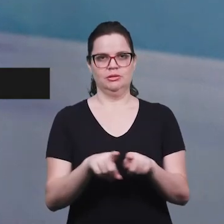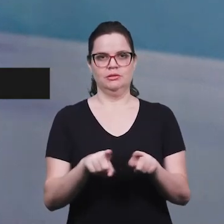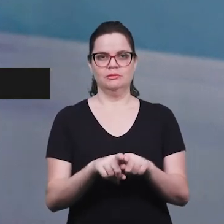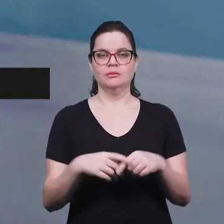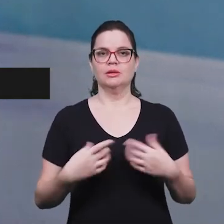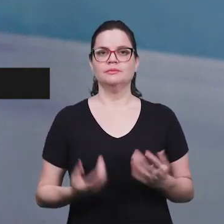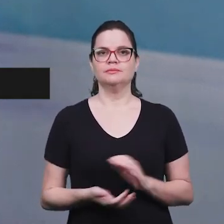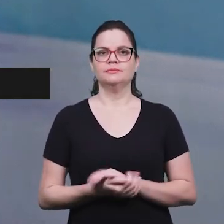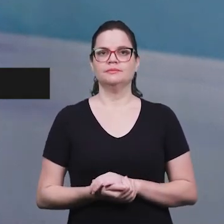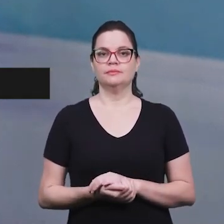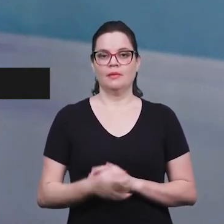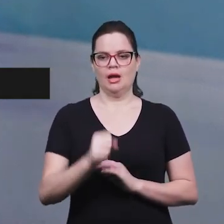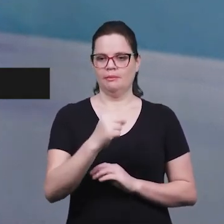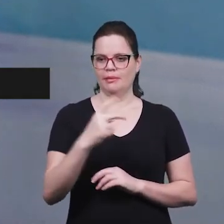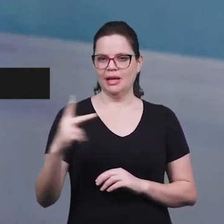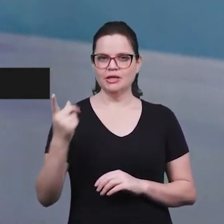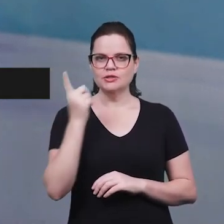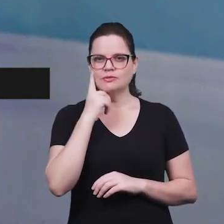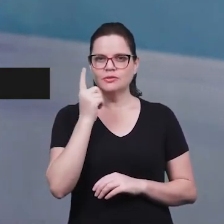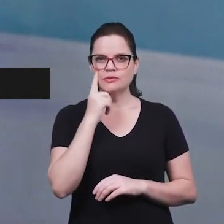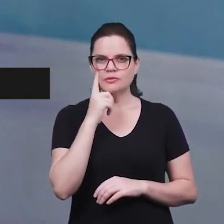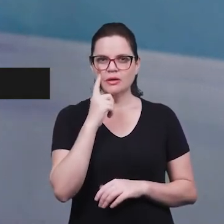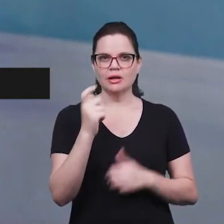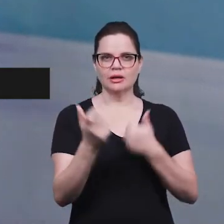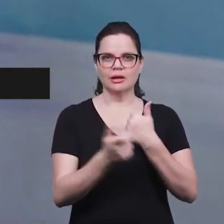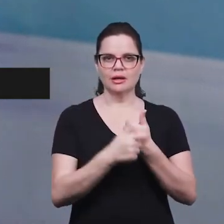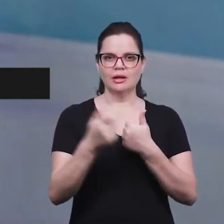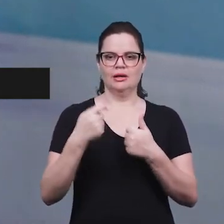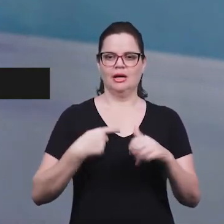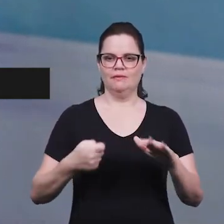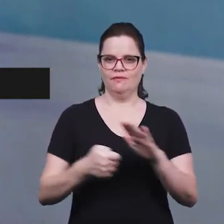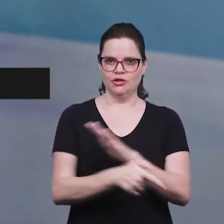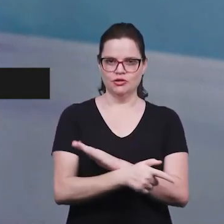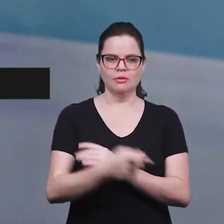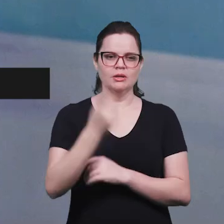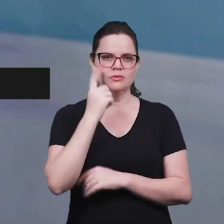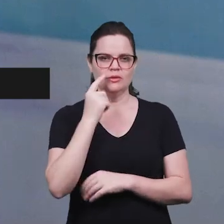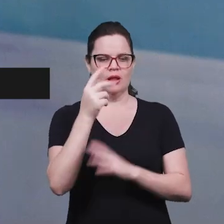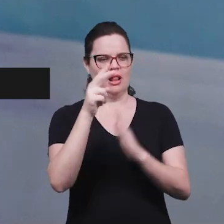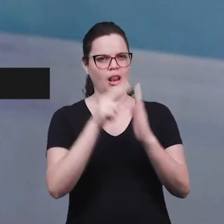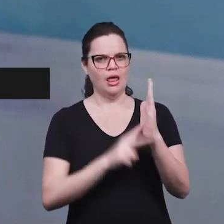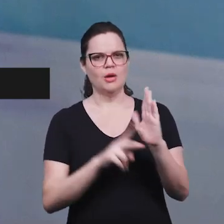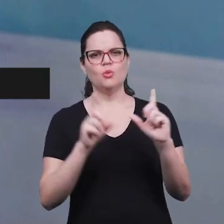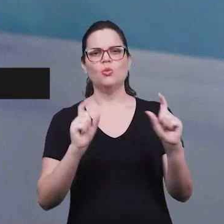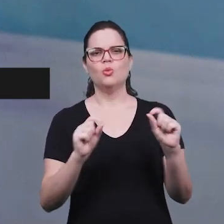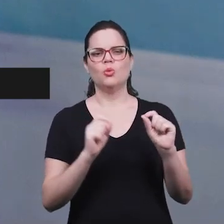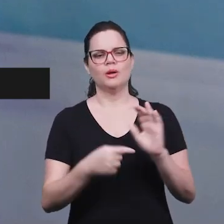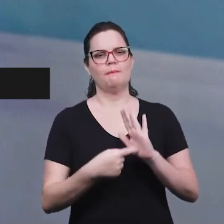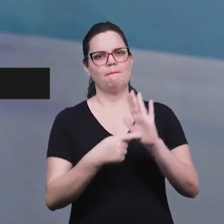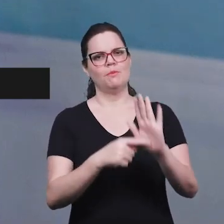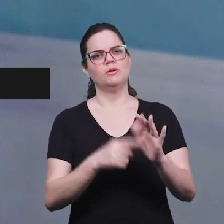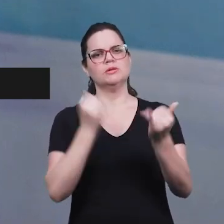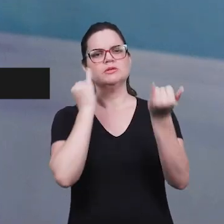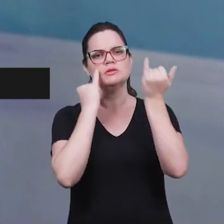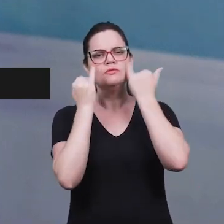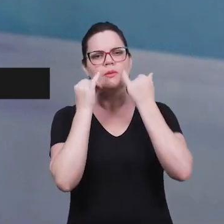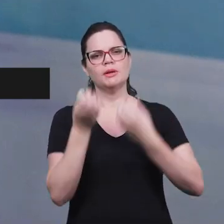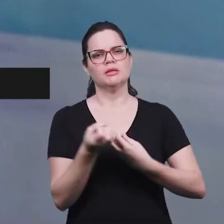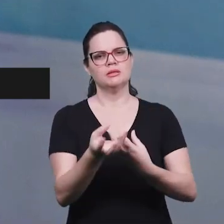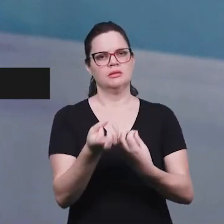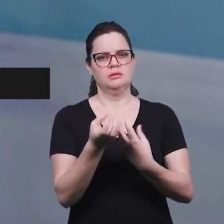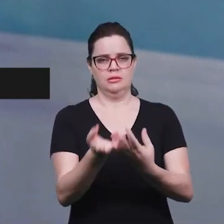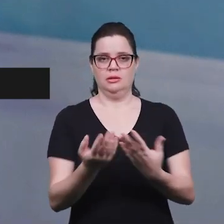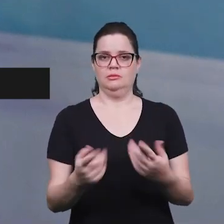interessante, explore os aplicativos, clique lá no botão investimento, vamos ler o que está escrito, o que está